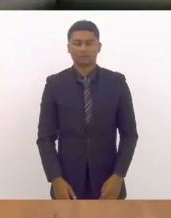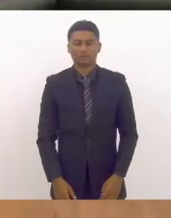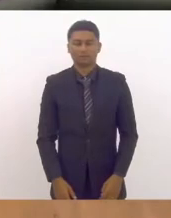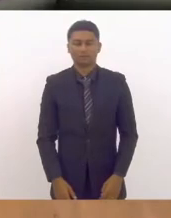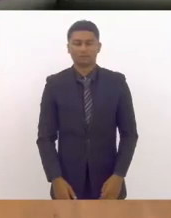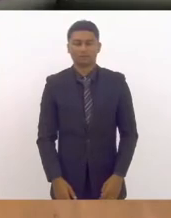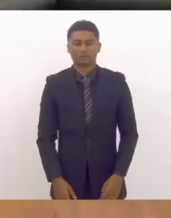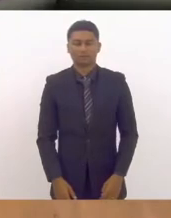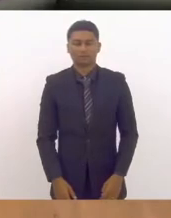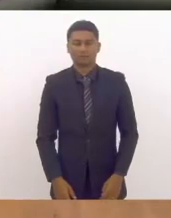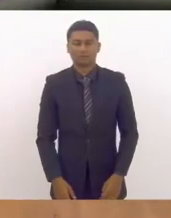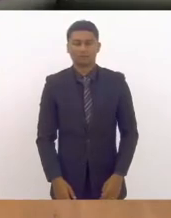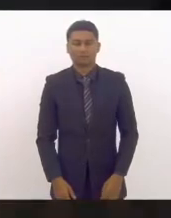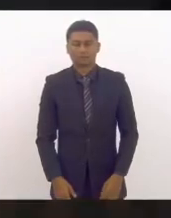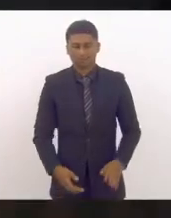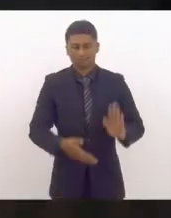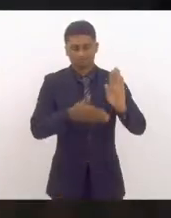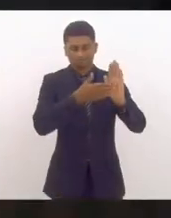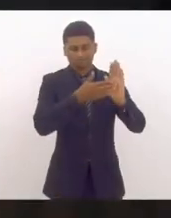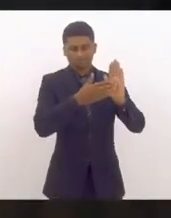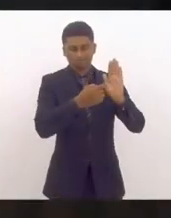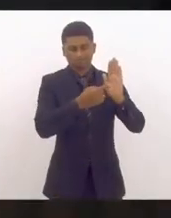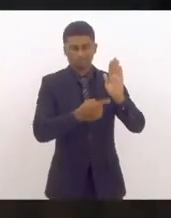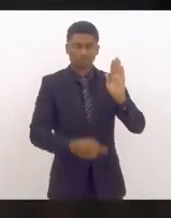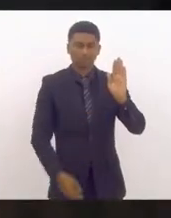Ok. Vamos à pauta.